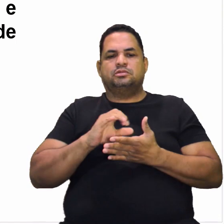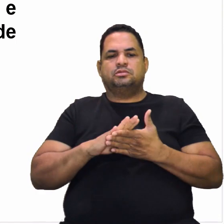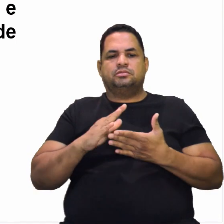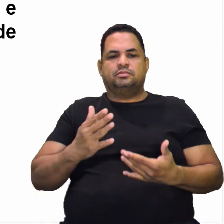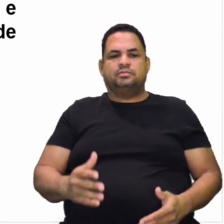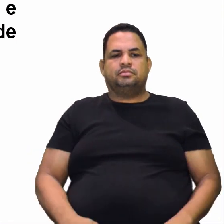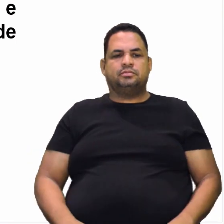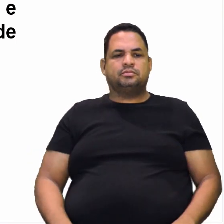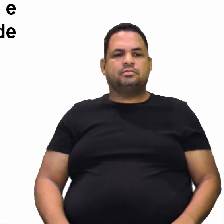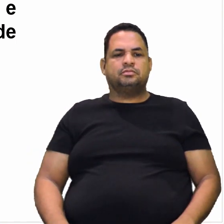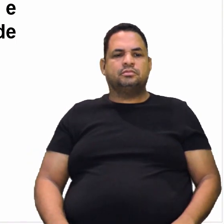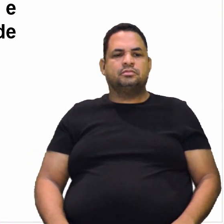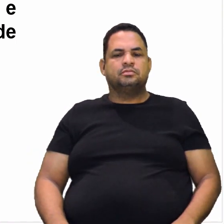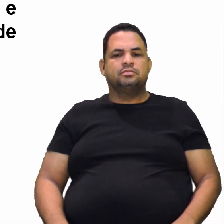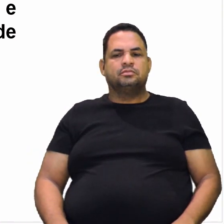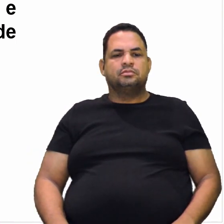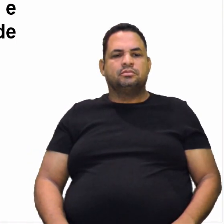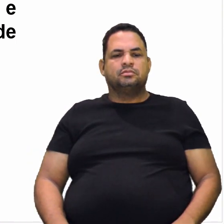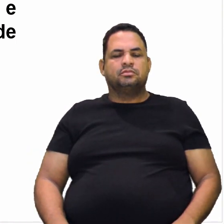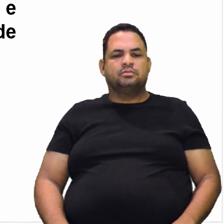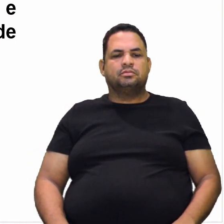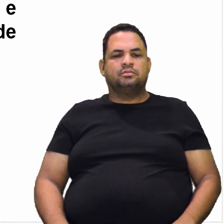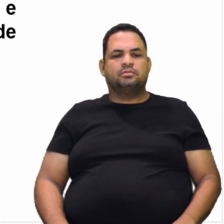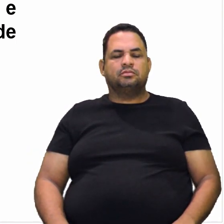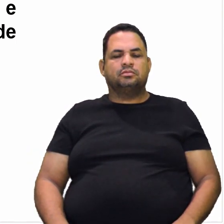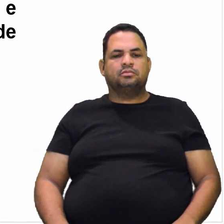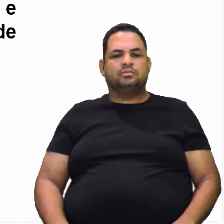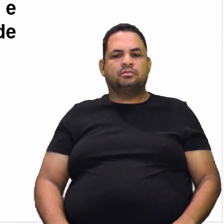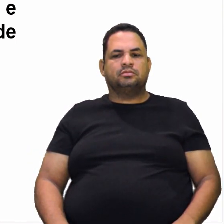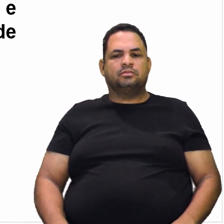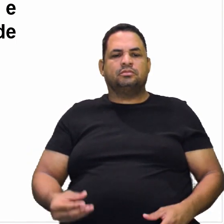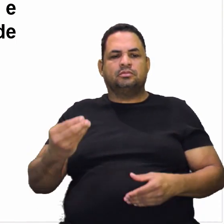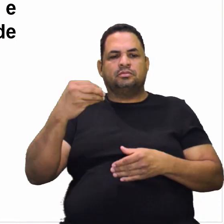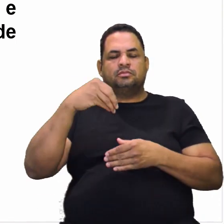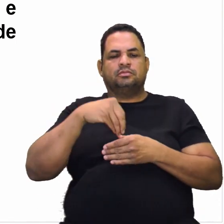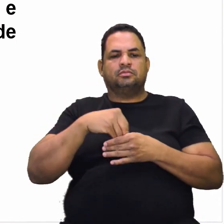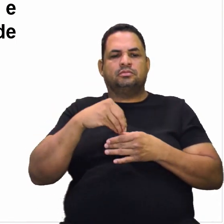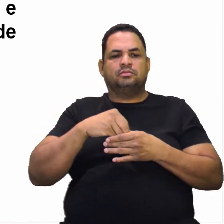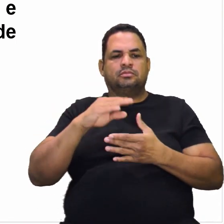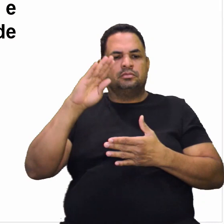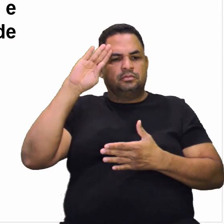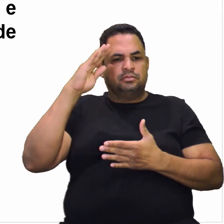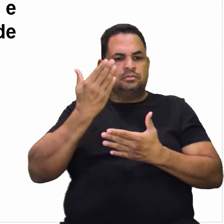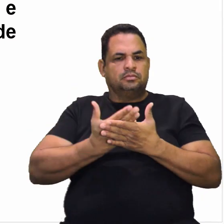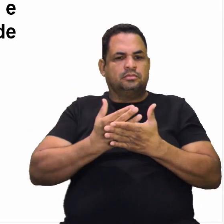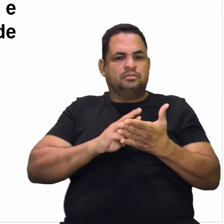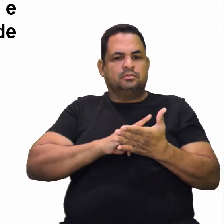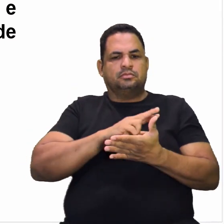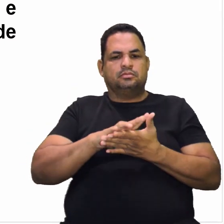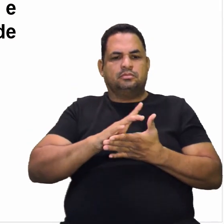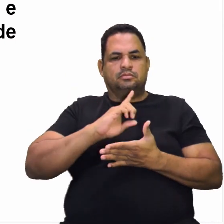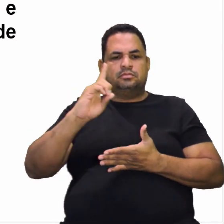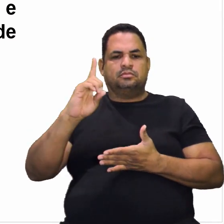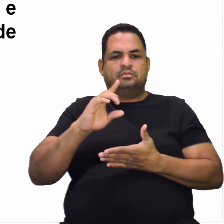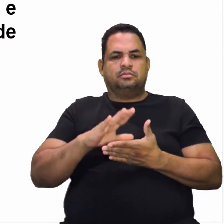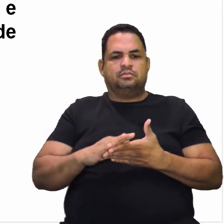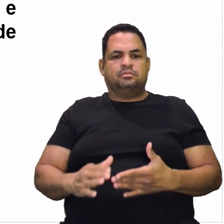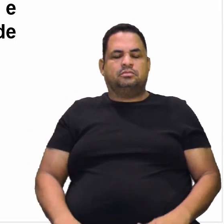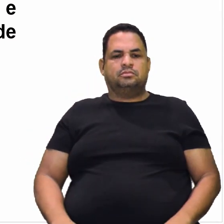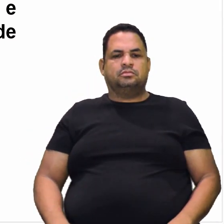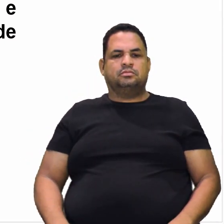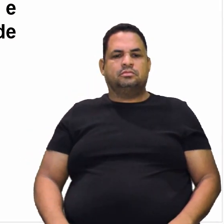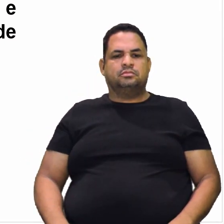acreditavam em vários deuses. Então, o politeísmo está dentro da questão da crença de vários deuses. Então, eles